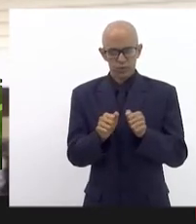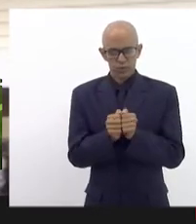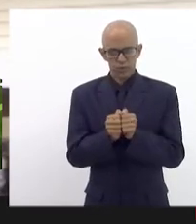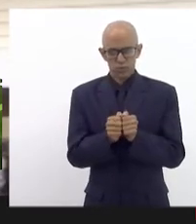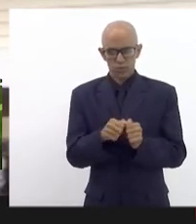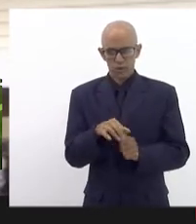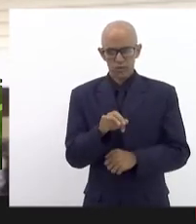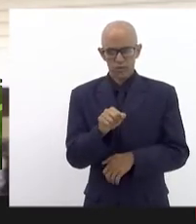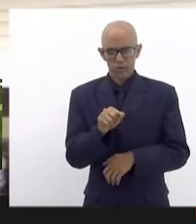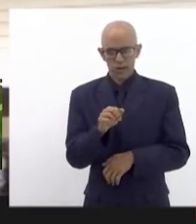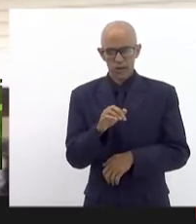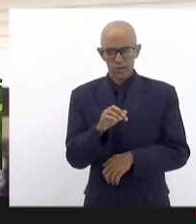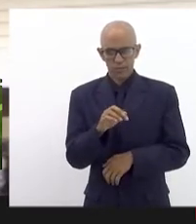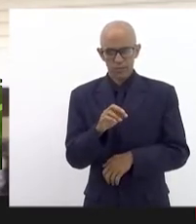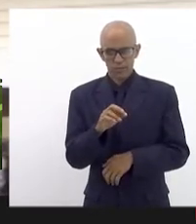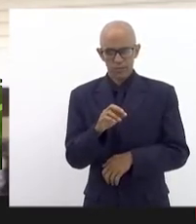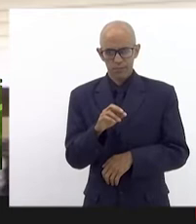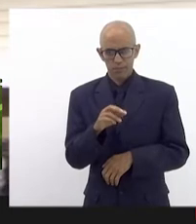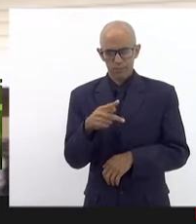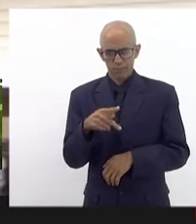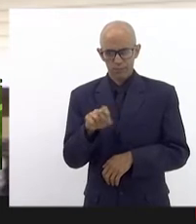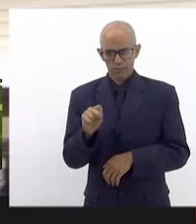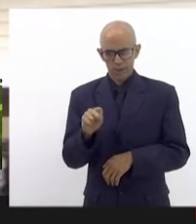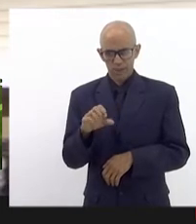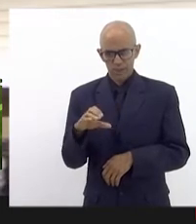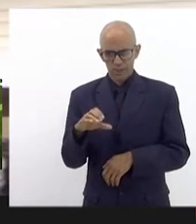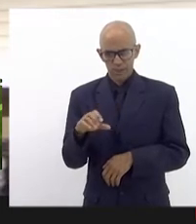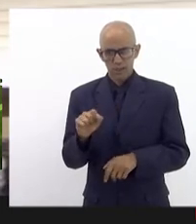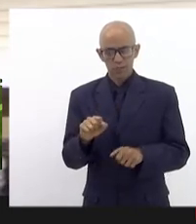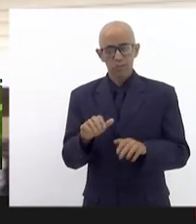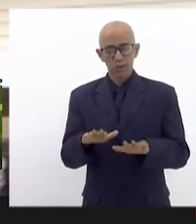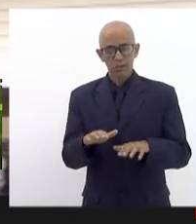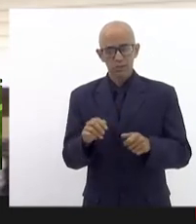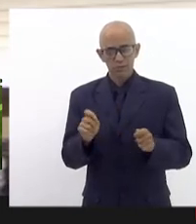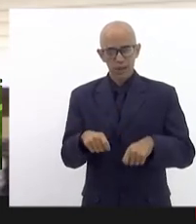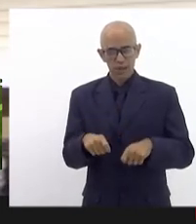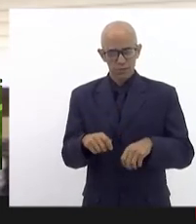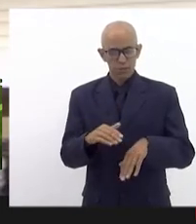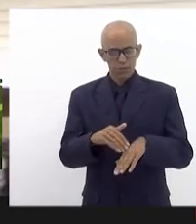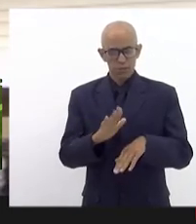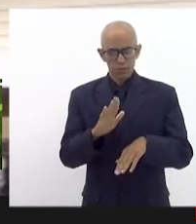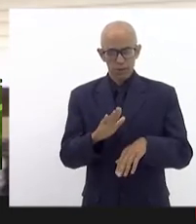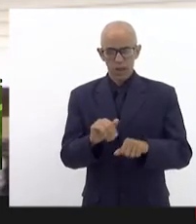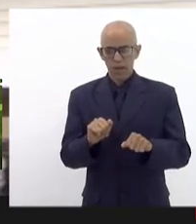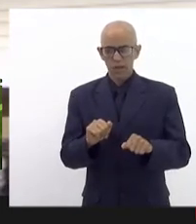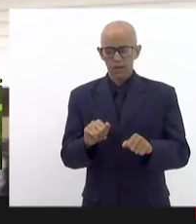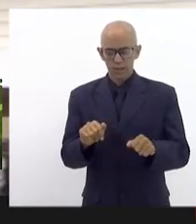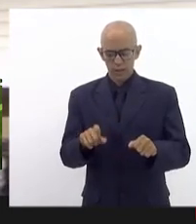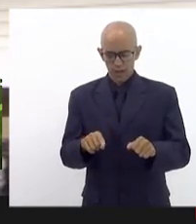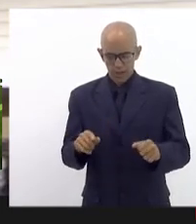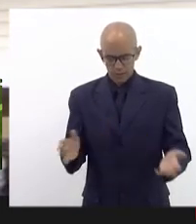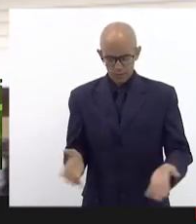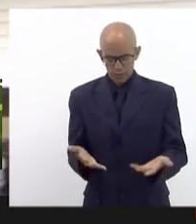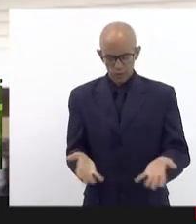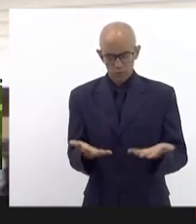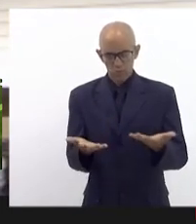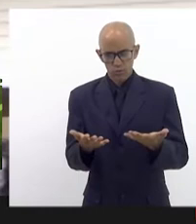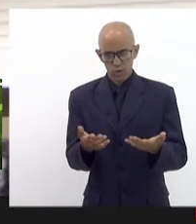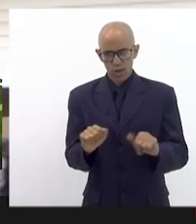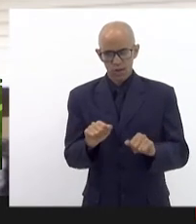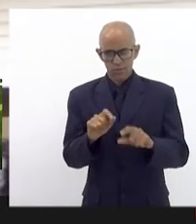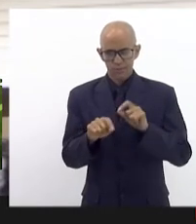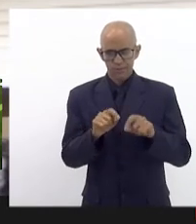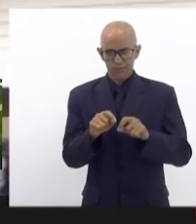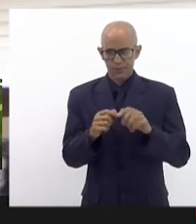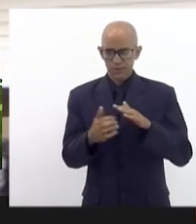Já fazem algumas com a FAPESP, mas em menor quantidade isso pode ser aumentado. A gente tem maneiras de estimular a empresa,